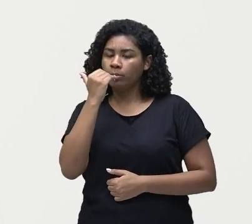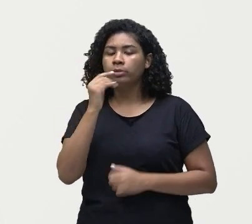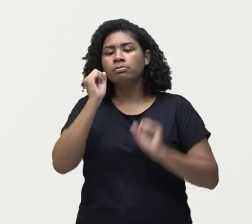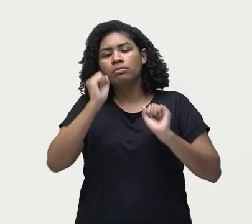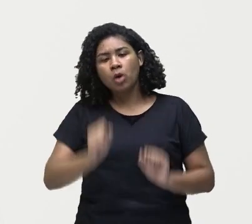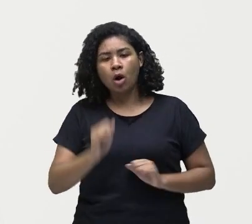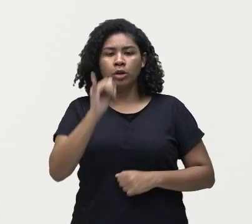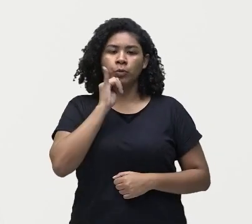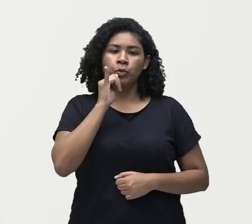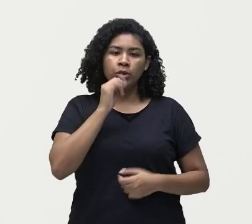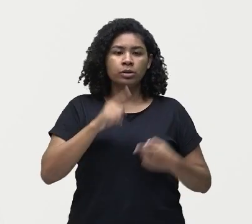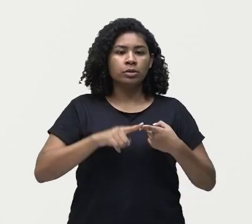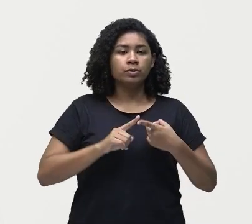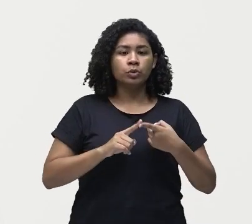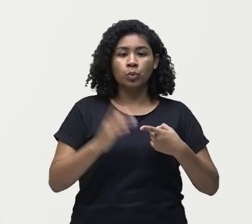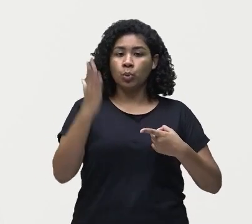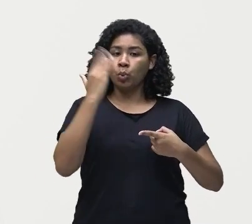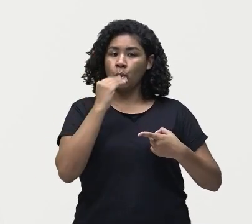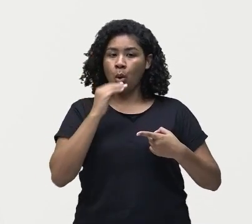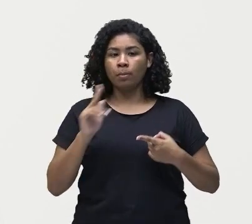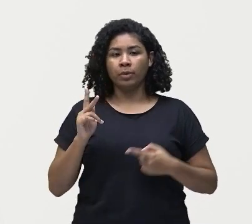ser herbívoros,